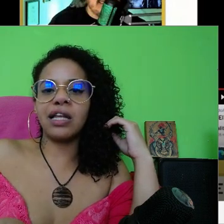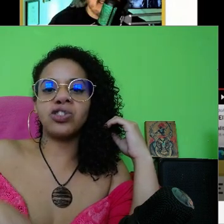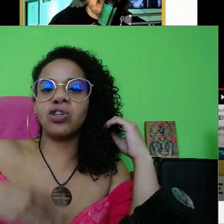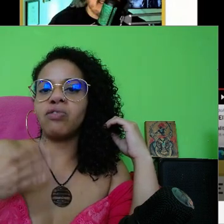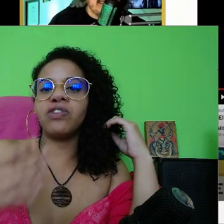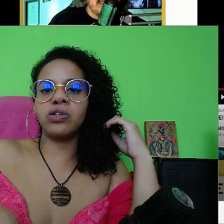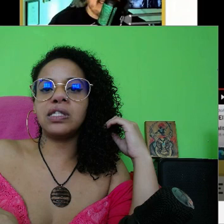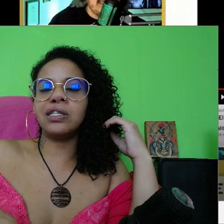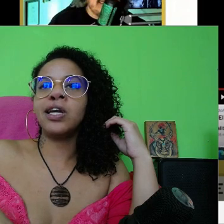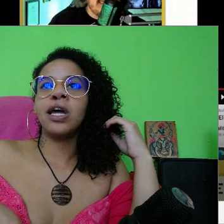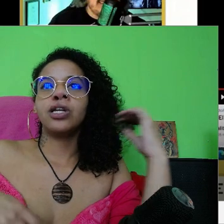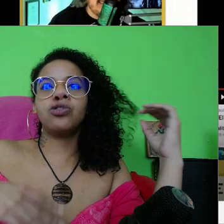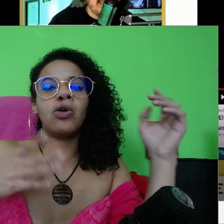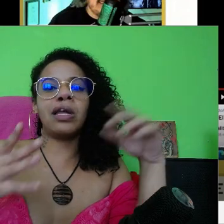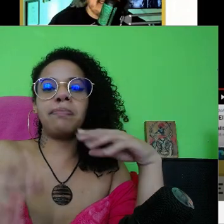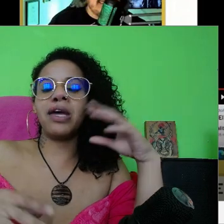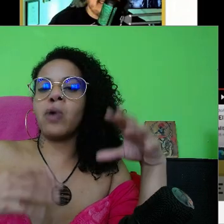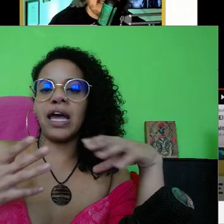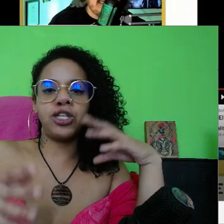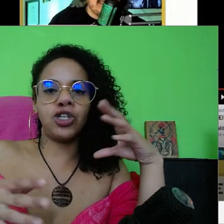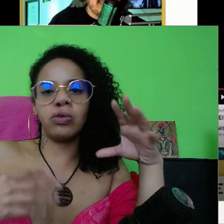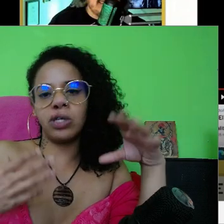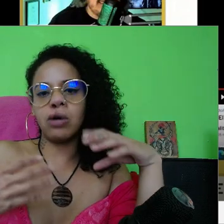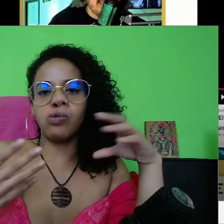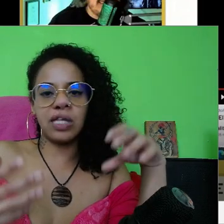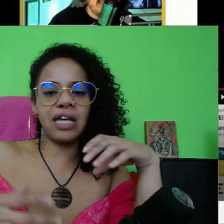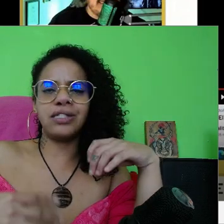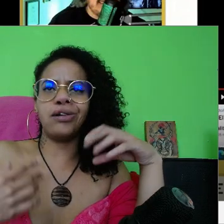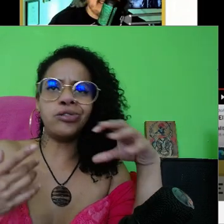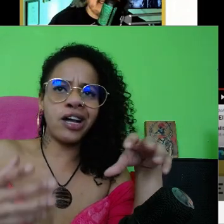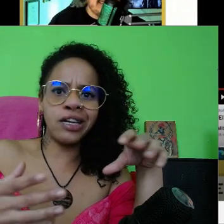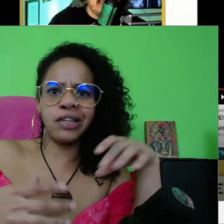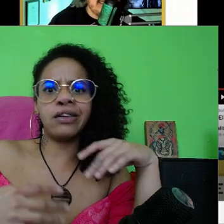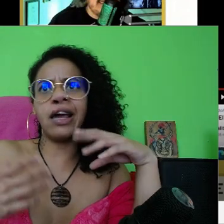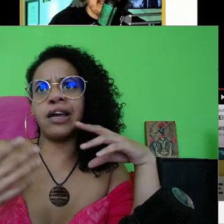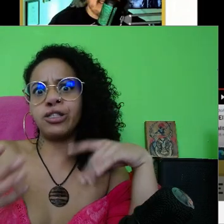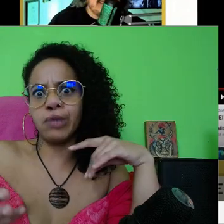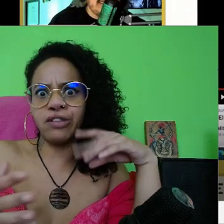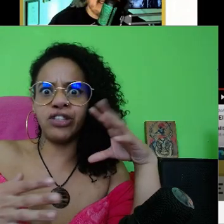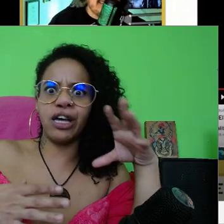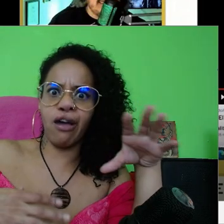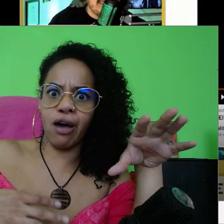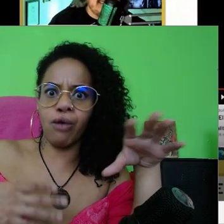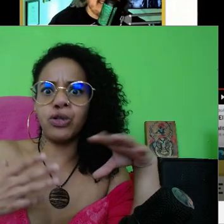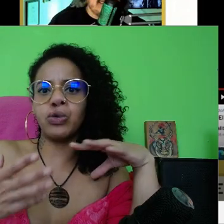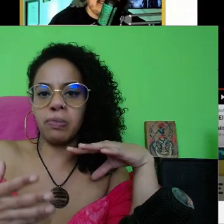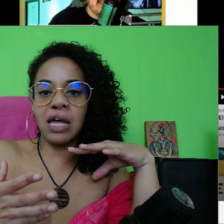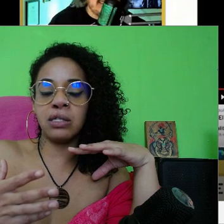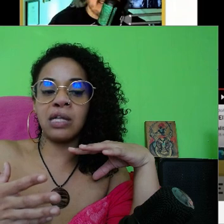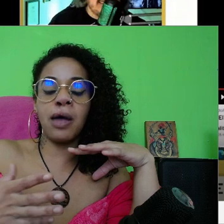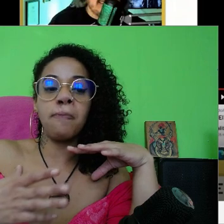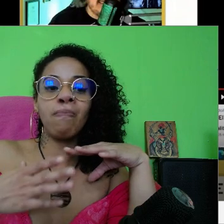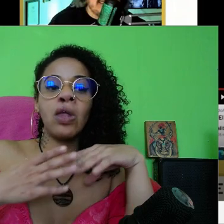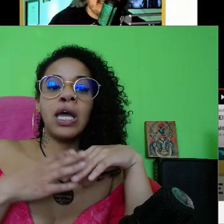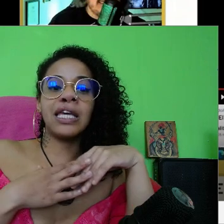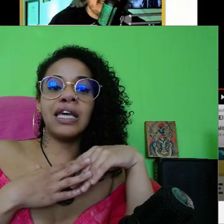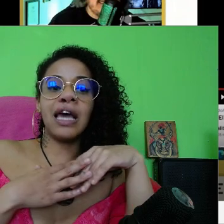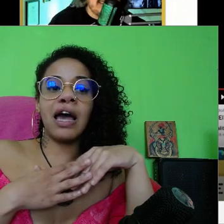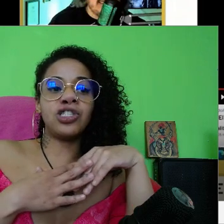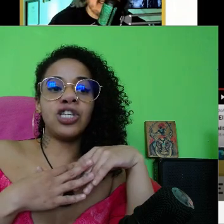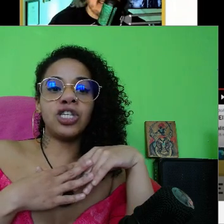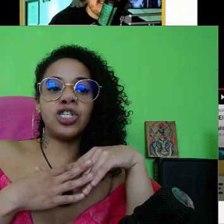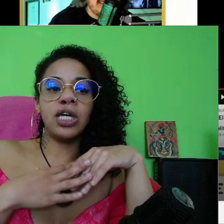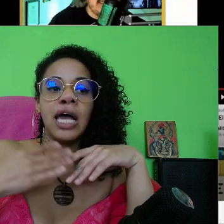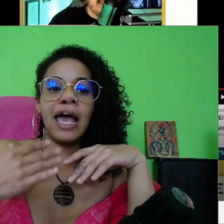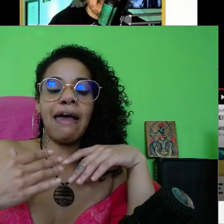a nada tá eu só tô falando assim de um rolê meio ético que acontece não só aqui na internet mas na vida real e tudo mais né que